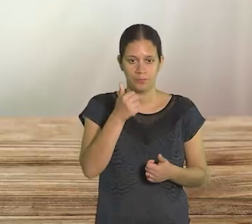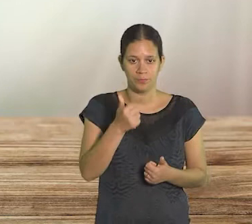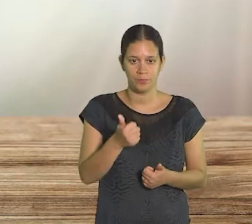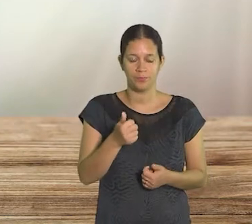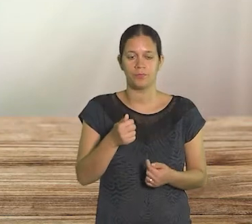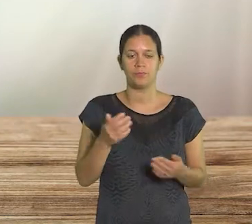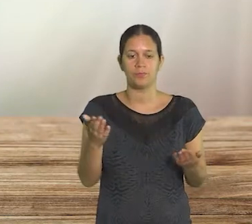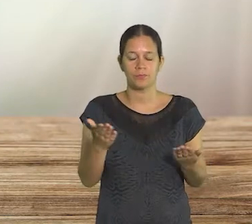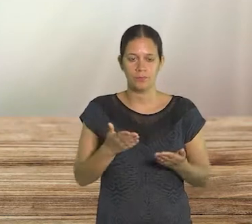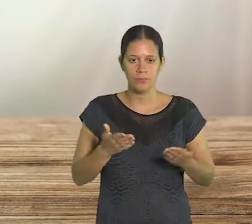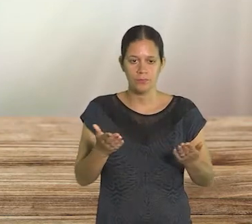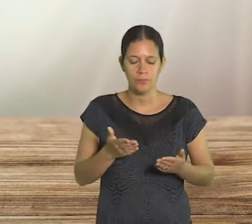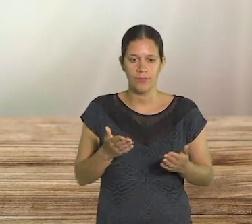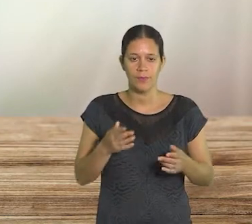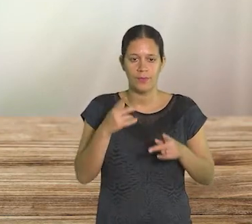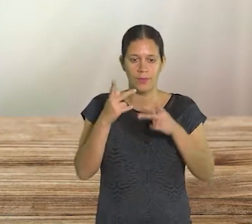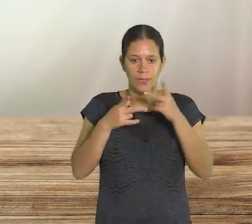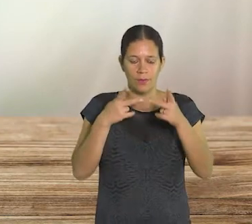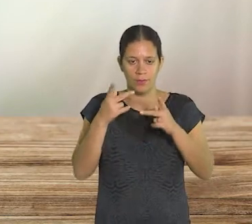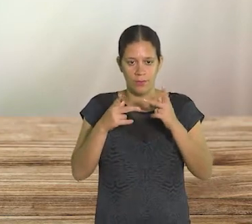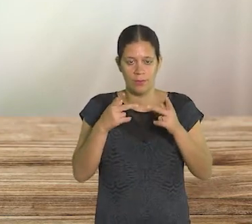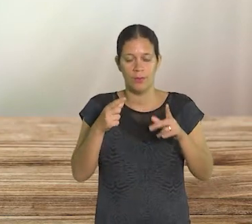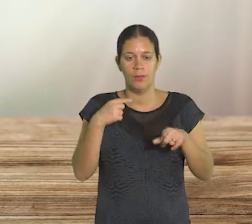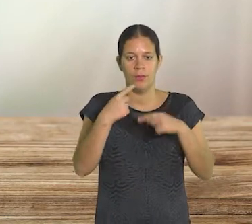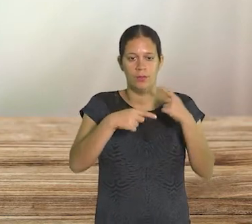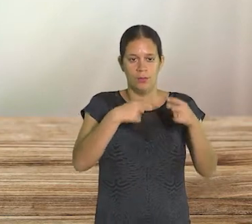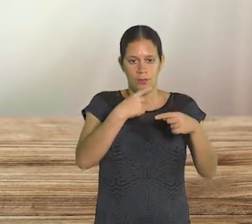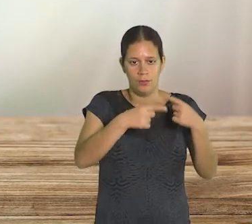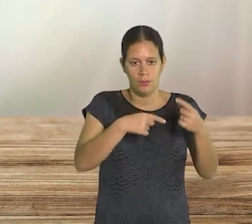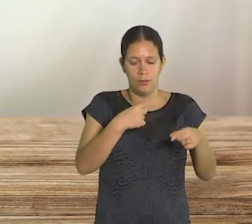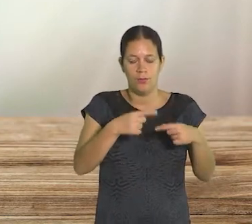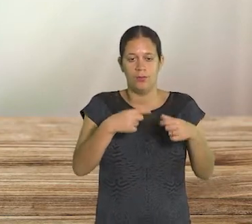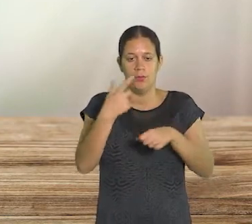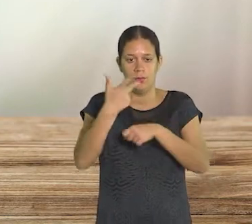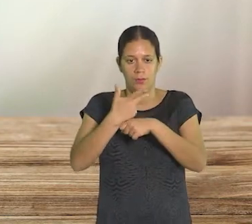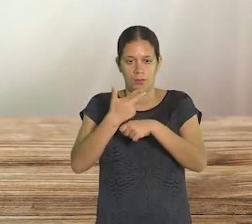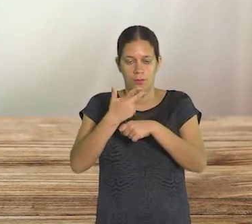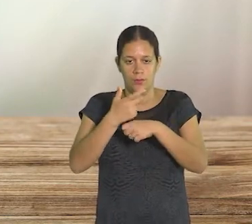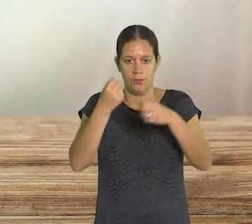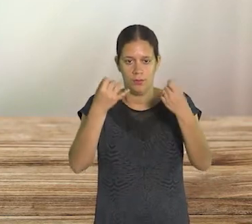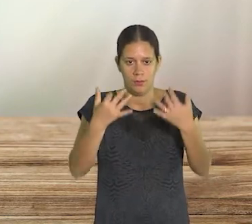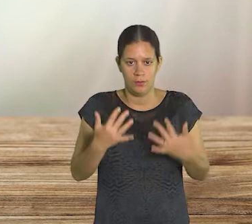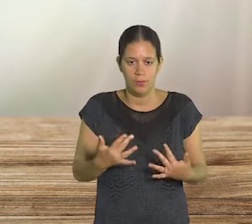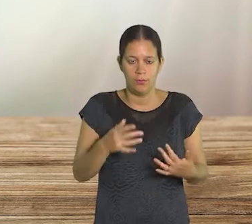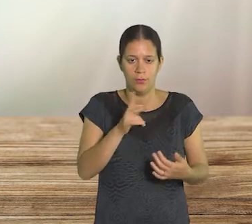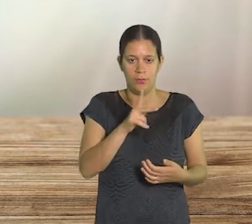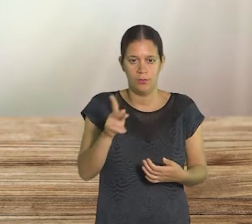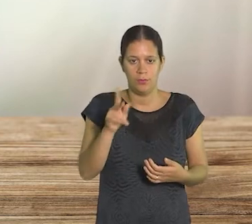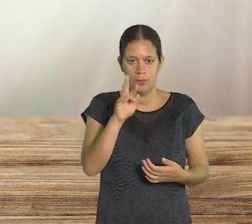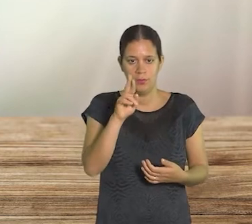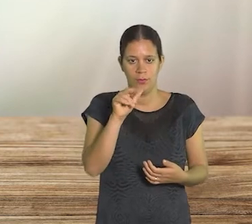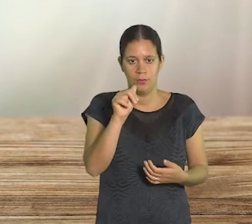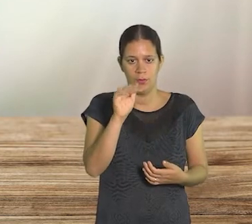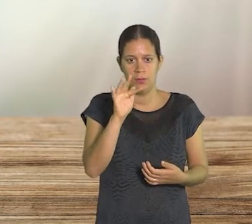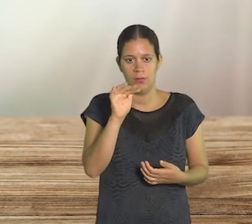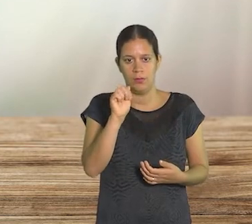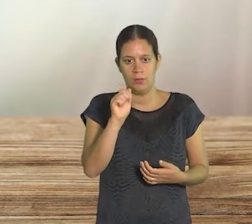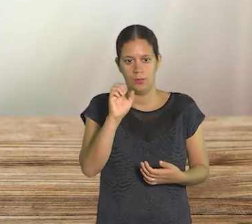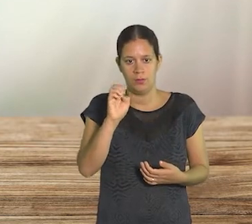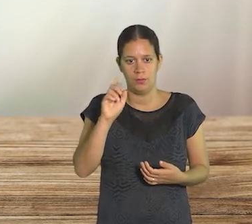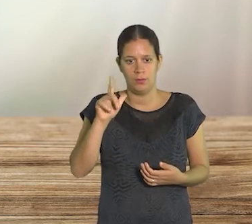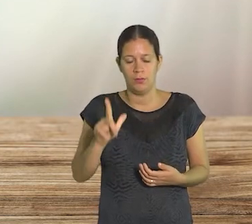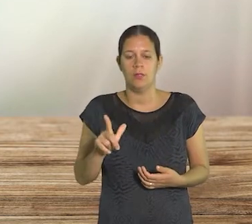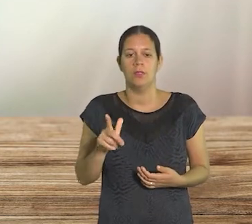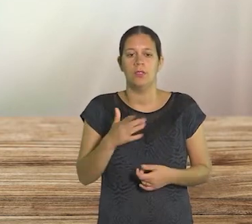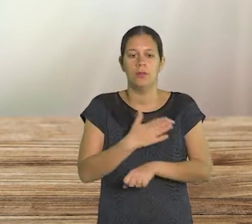Então, pessoal, tudo bem? Então, olha eu aqui, como eu falei, depois desse vídeo aí que vocês viram a explicação do professor Rafael, nós vamos